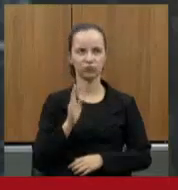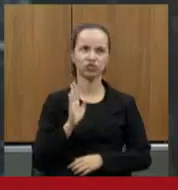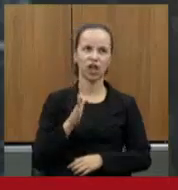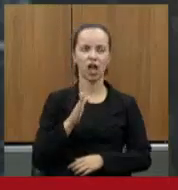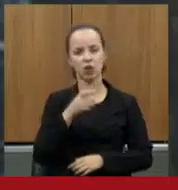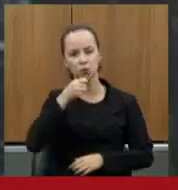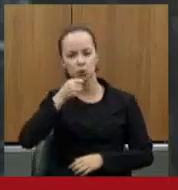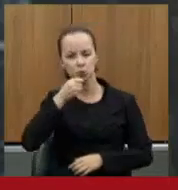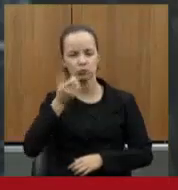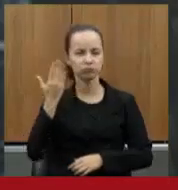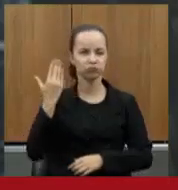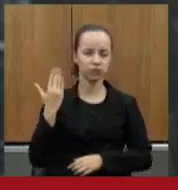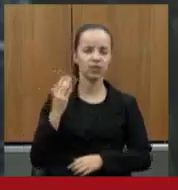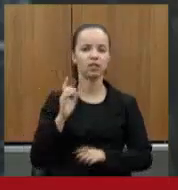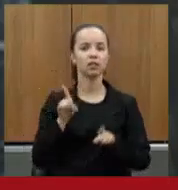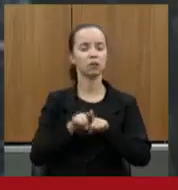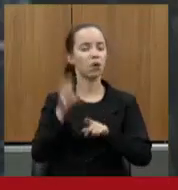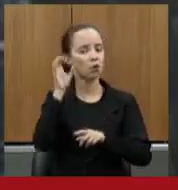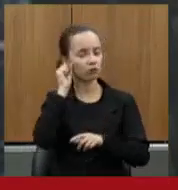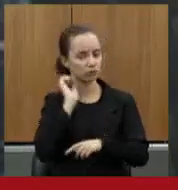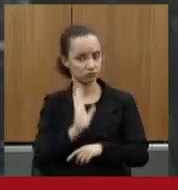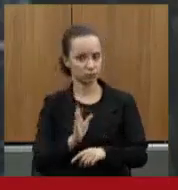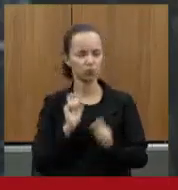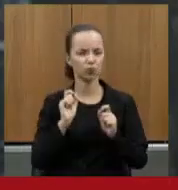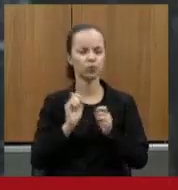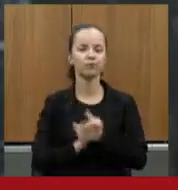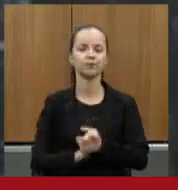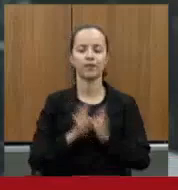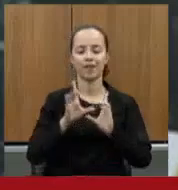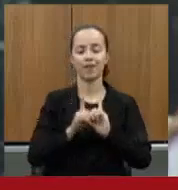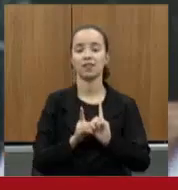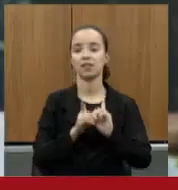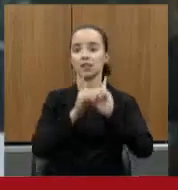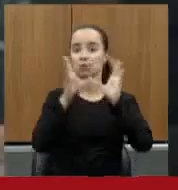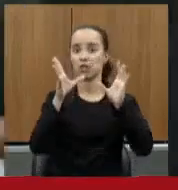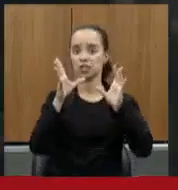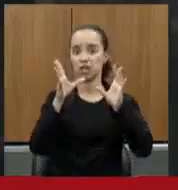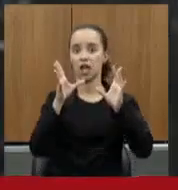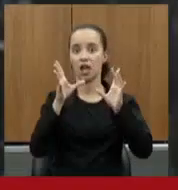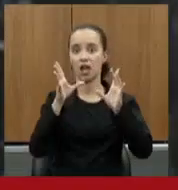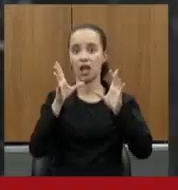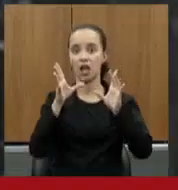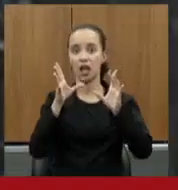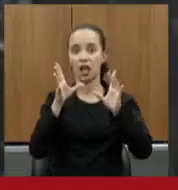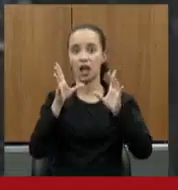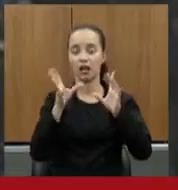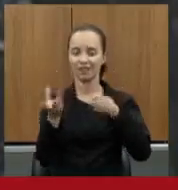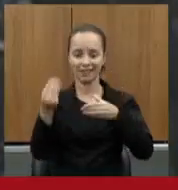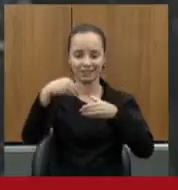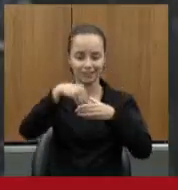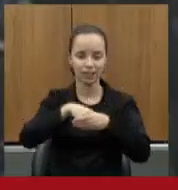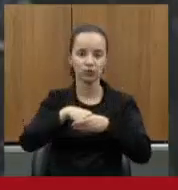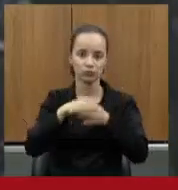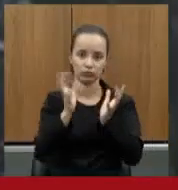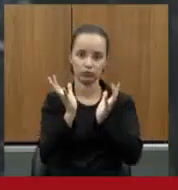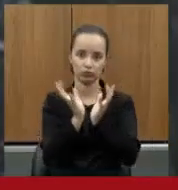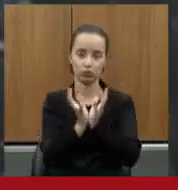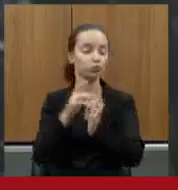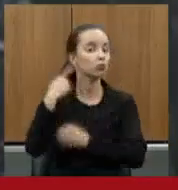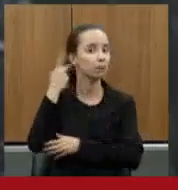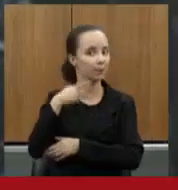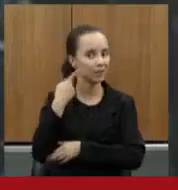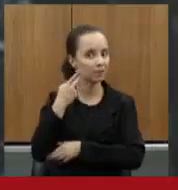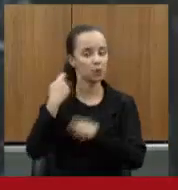entrevista, e já ouvi isso mais de uma vez. A democracia mora dentro do parlamento. É